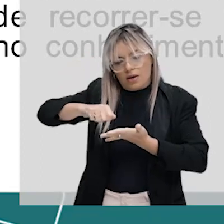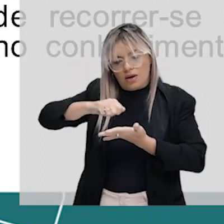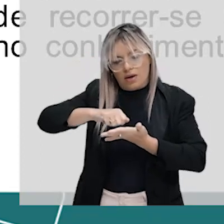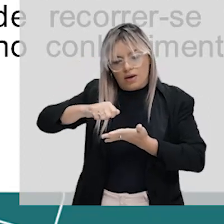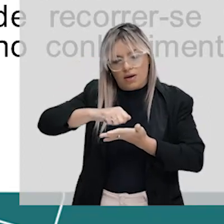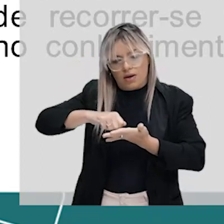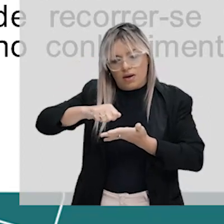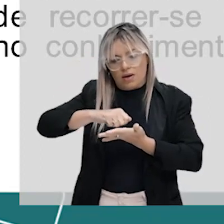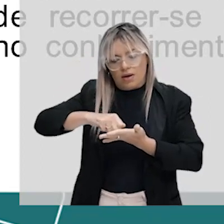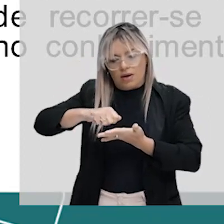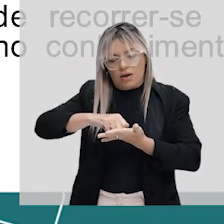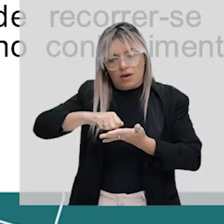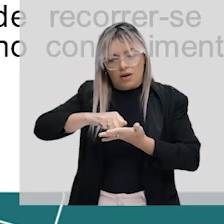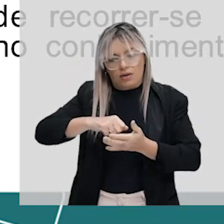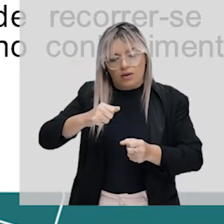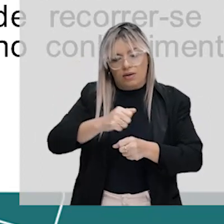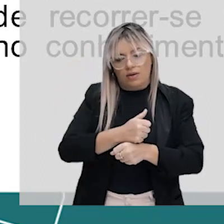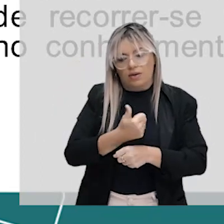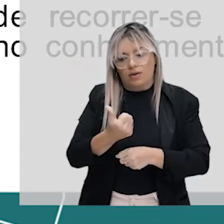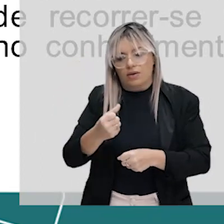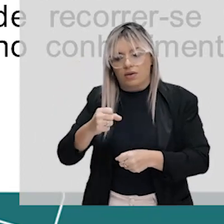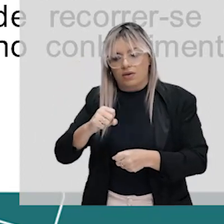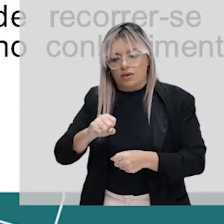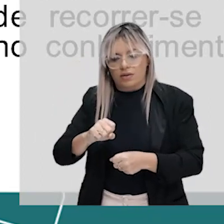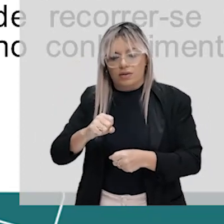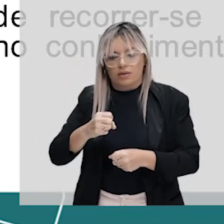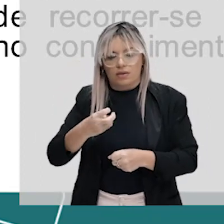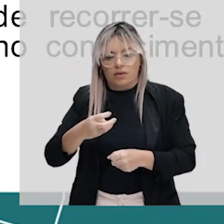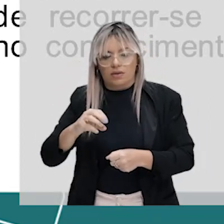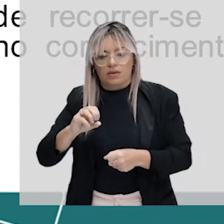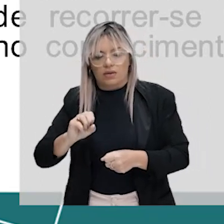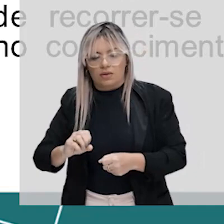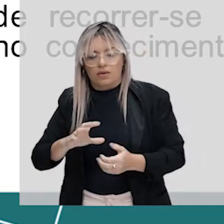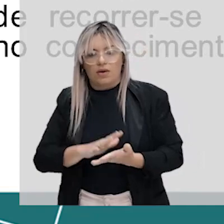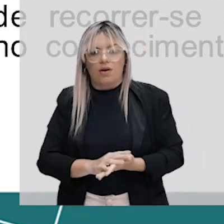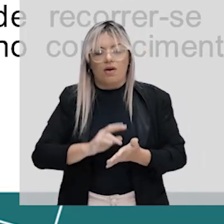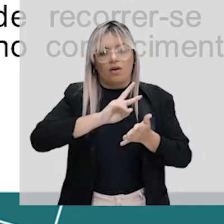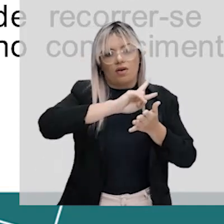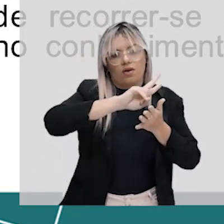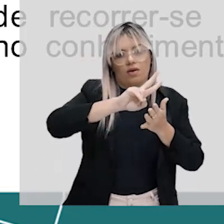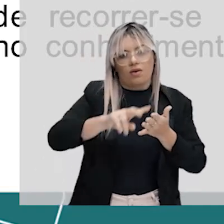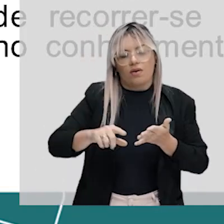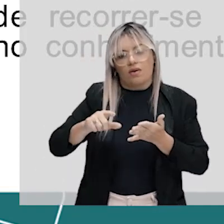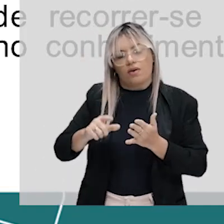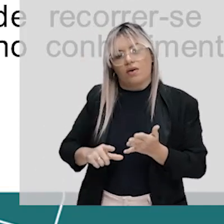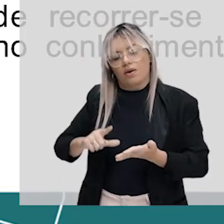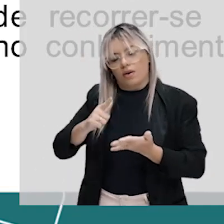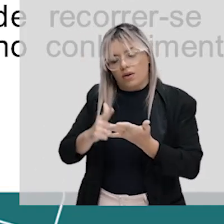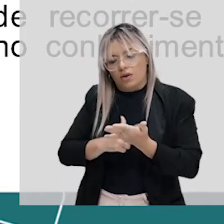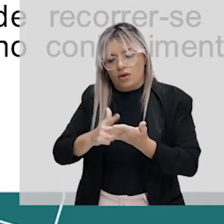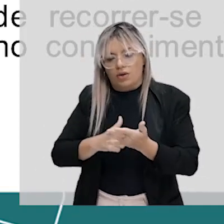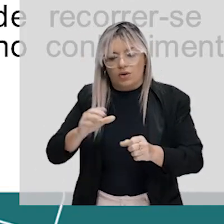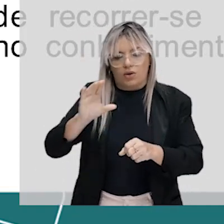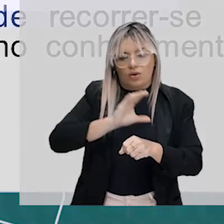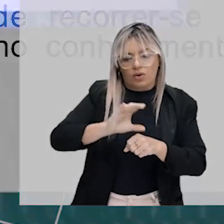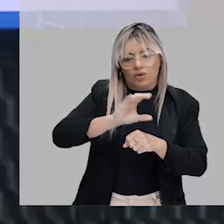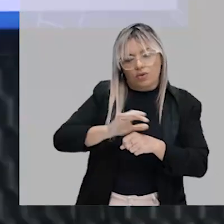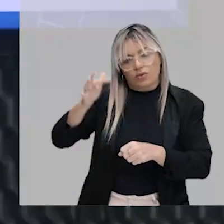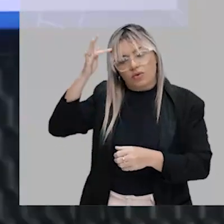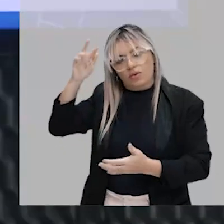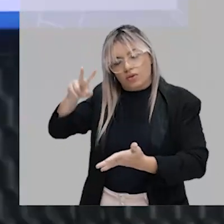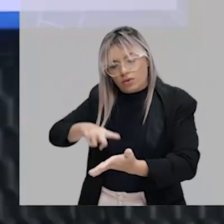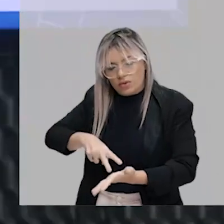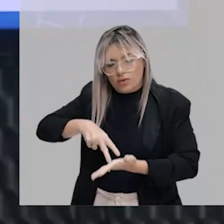entre 1830 e 42 ele escreve vários livros. É um compilado chamado Curso de Filosofia Positiva. Mas uma dessas